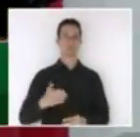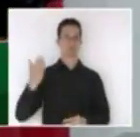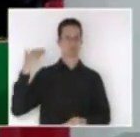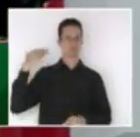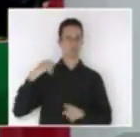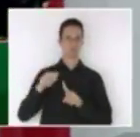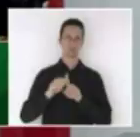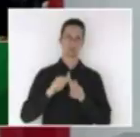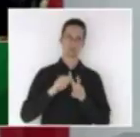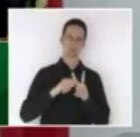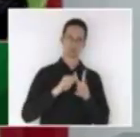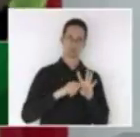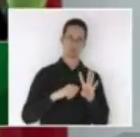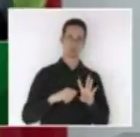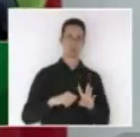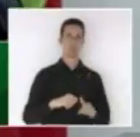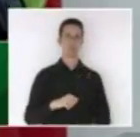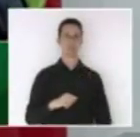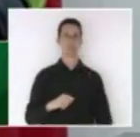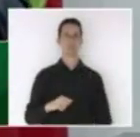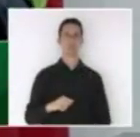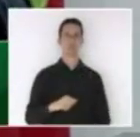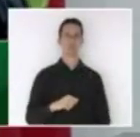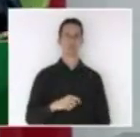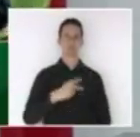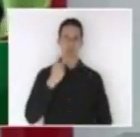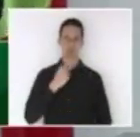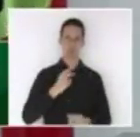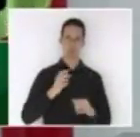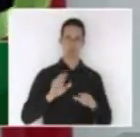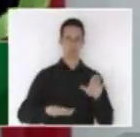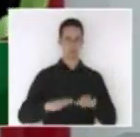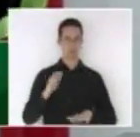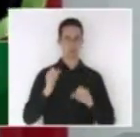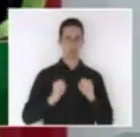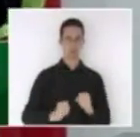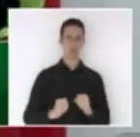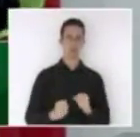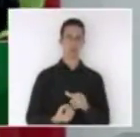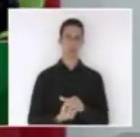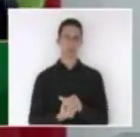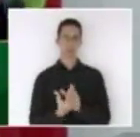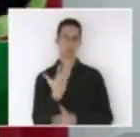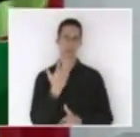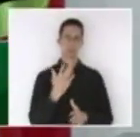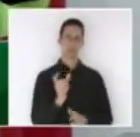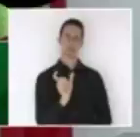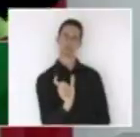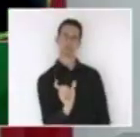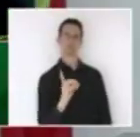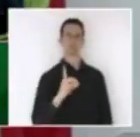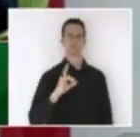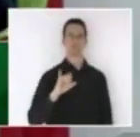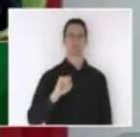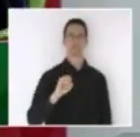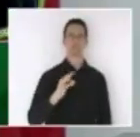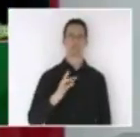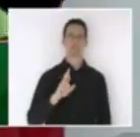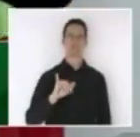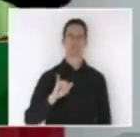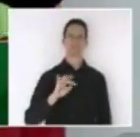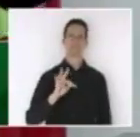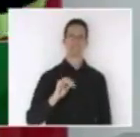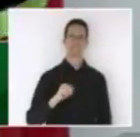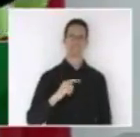atrás, citando a possibilidade de se criar o tal do distritão,